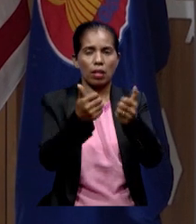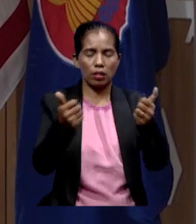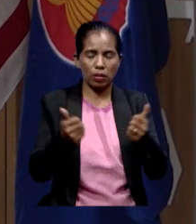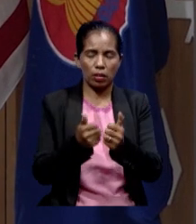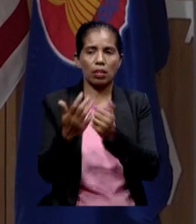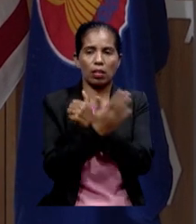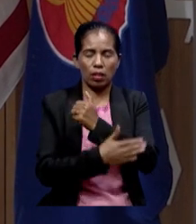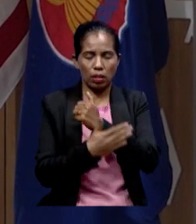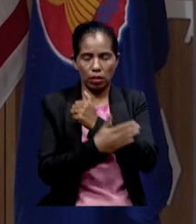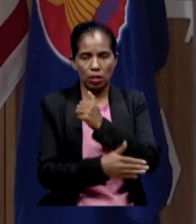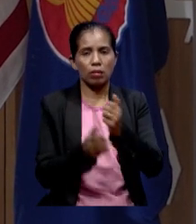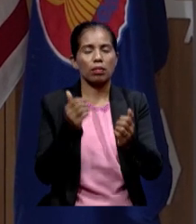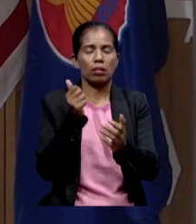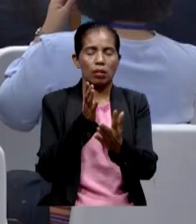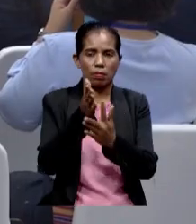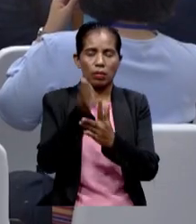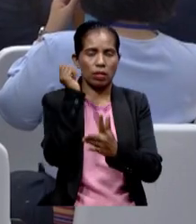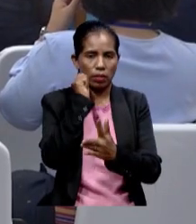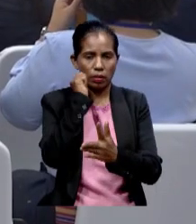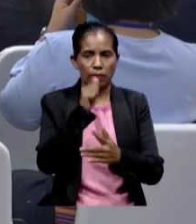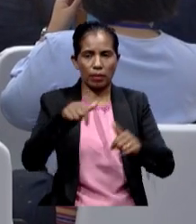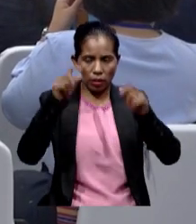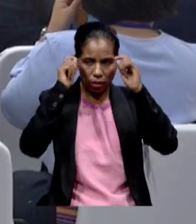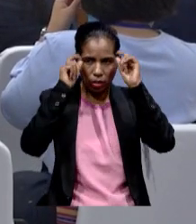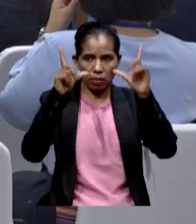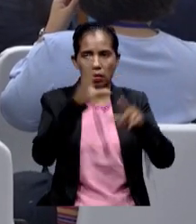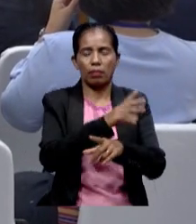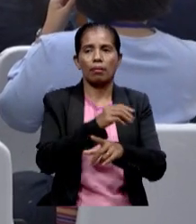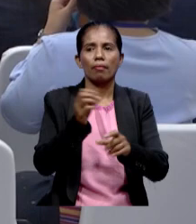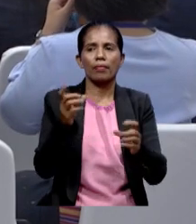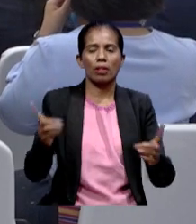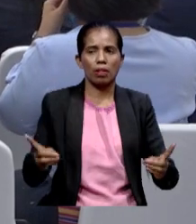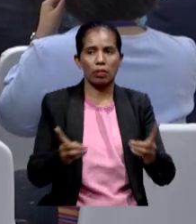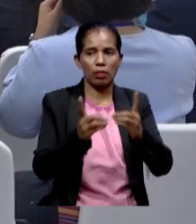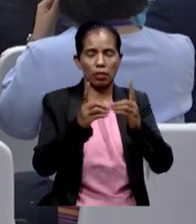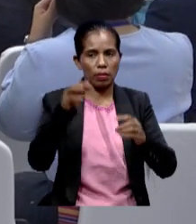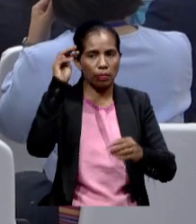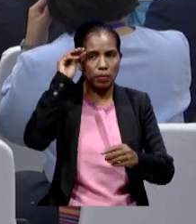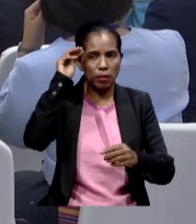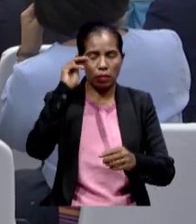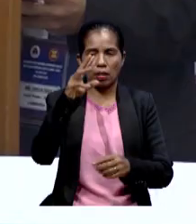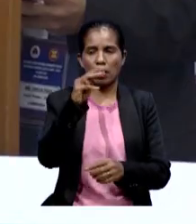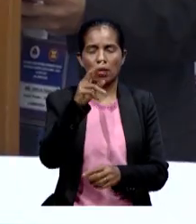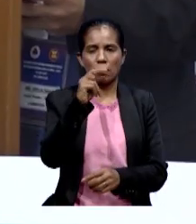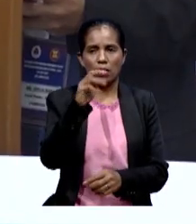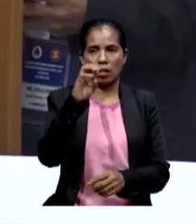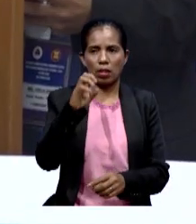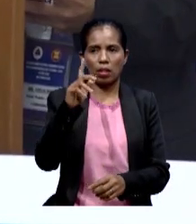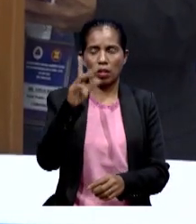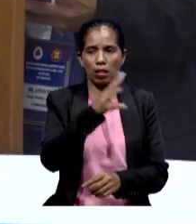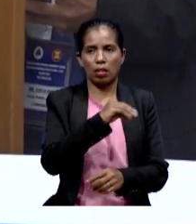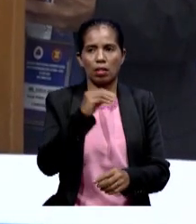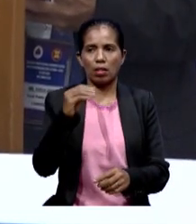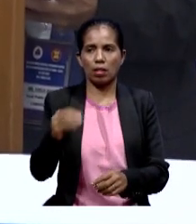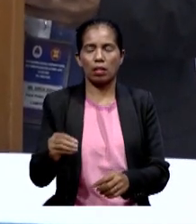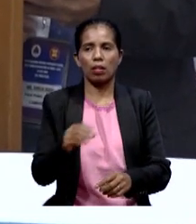Nação Sudeste Asiático. Durante a Timor-Leste delegação, né, a Sorumalo, o ministro de negócio estrangeiro na cooperação,